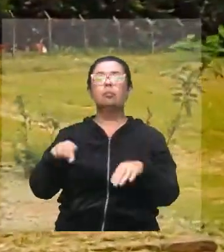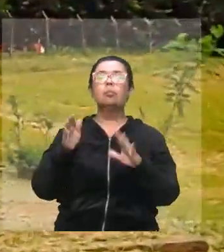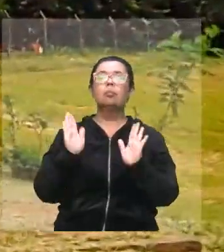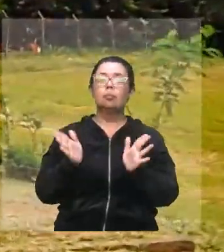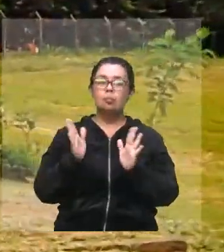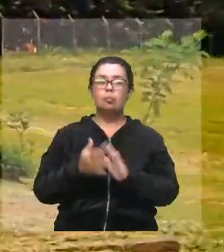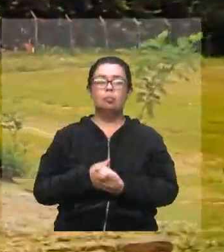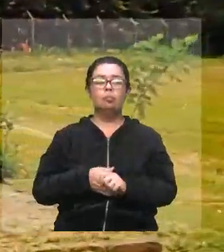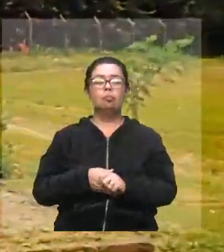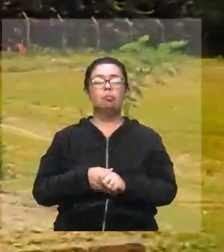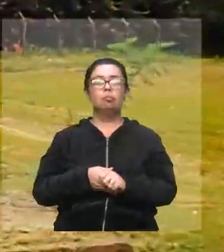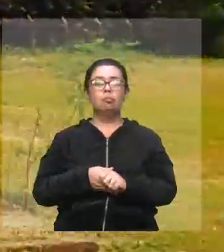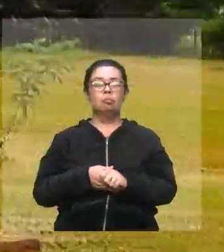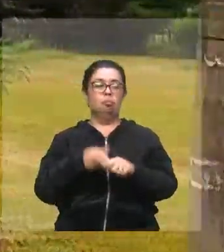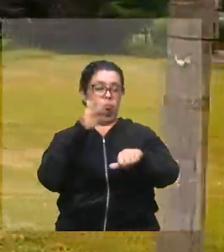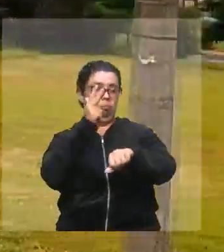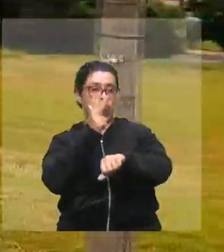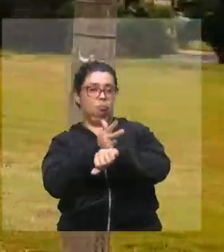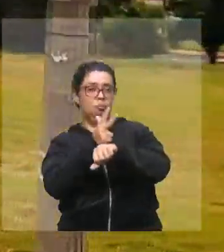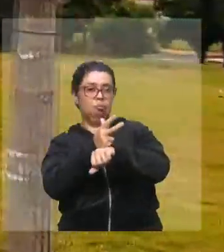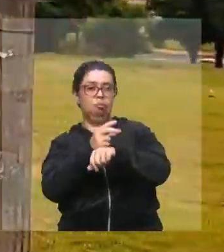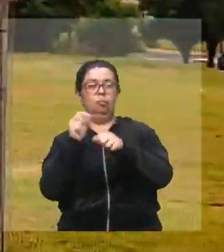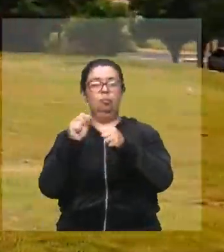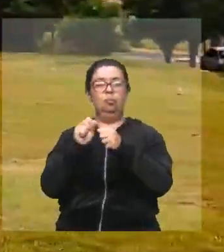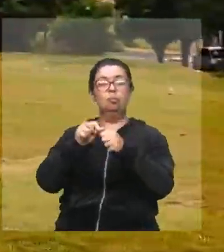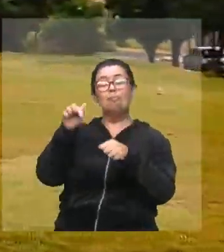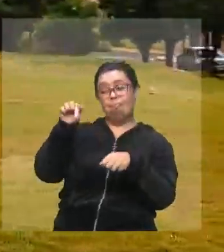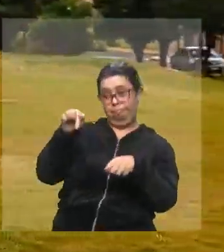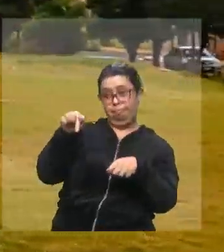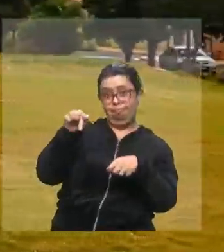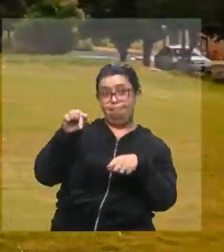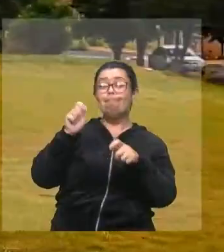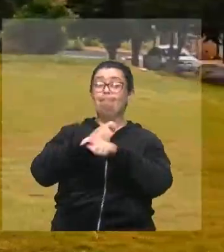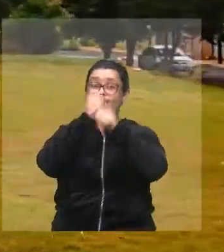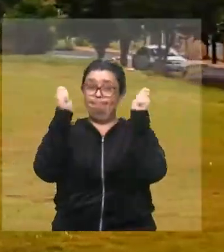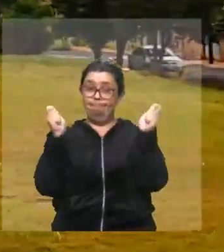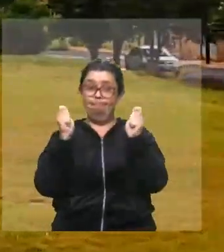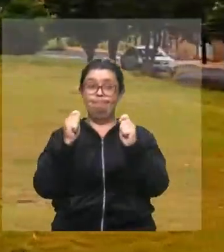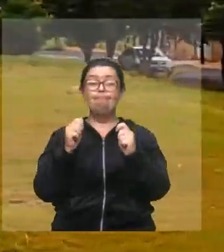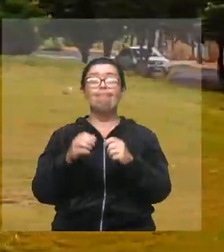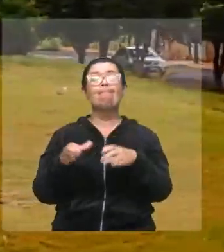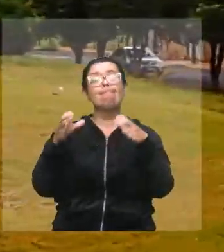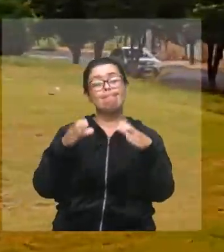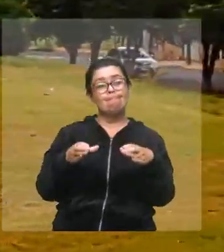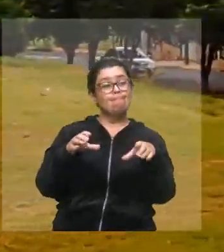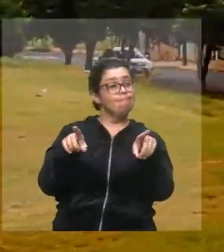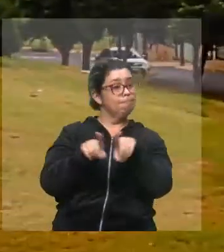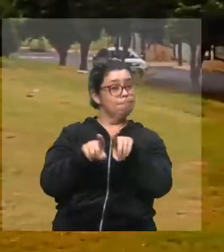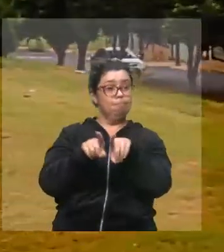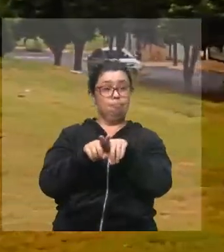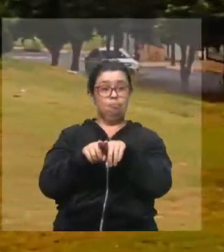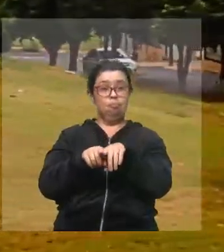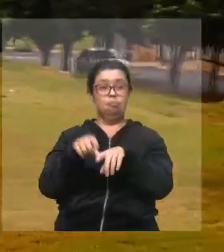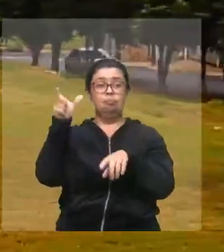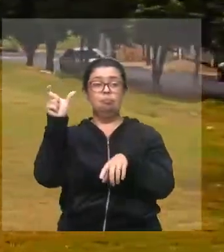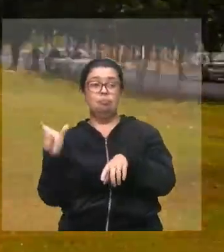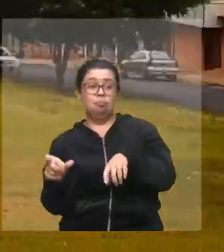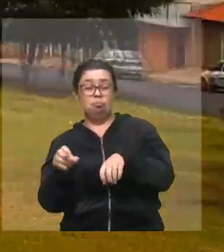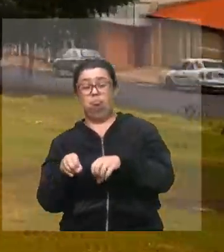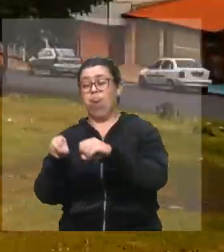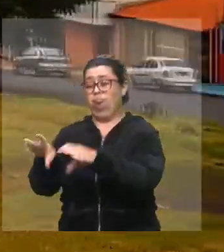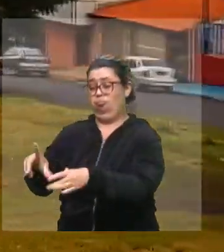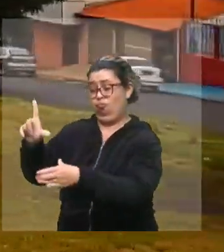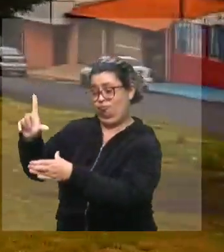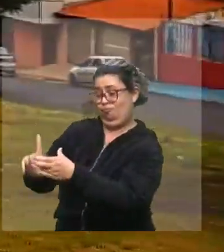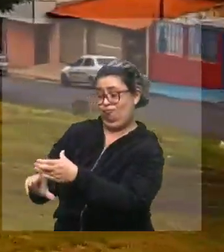essas imagens foi no dia de hoje, pela manhã, e o local se encontra dessa maneira, algumas pessoas andam jogando lixo, indo